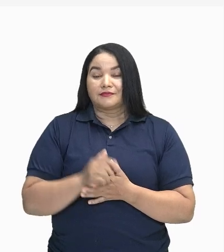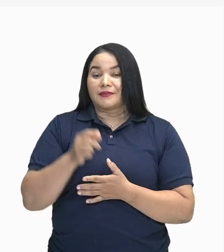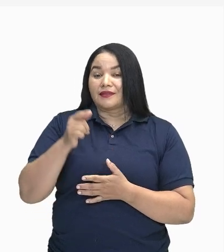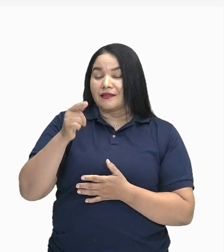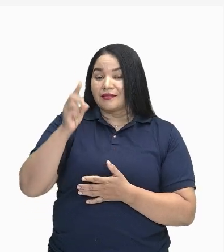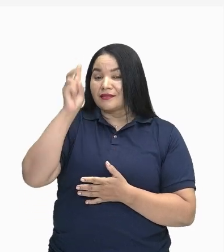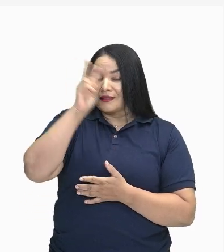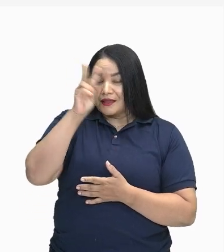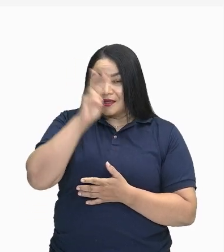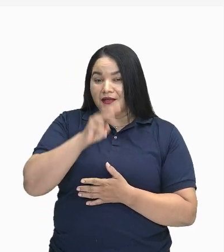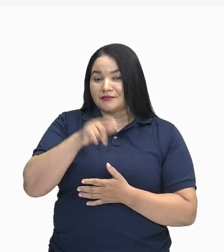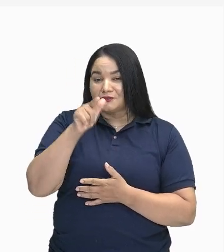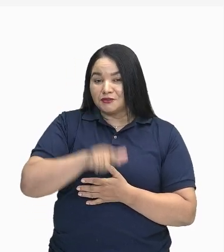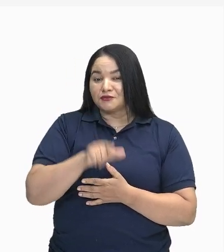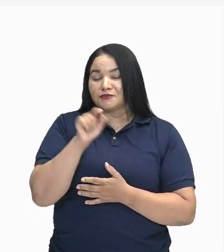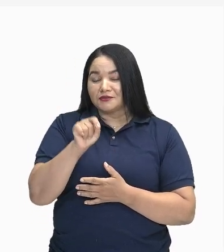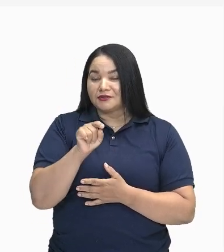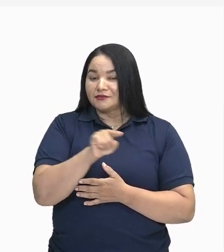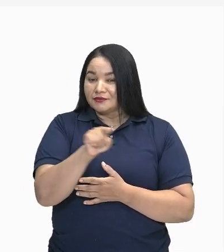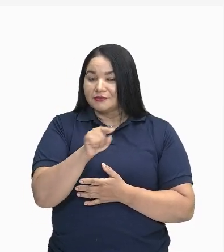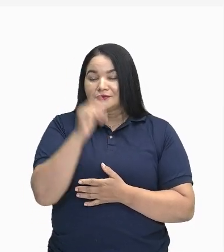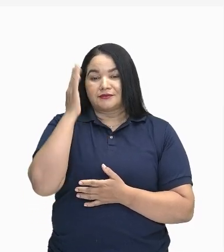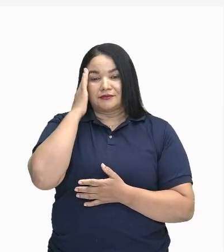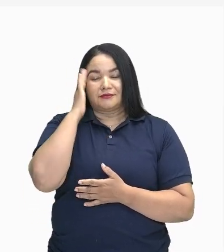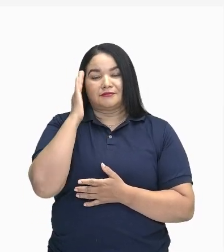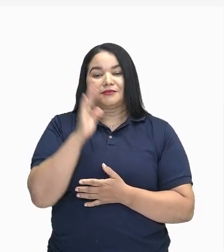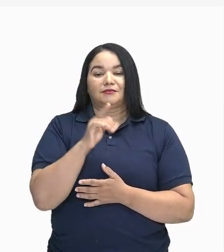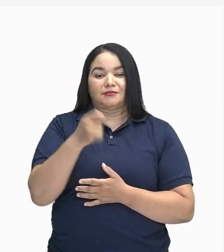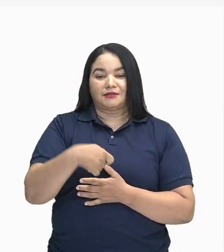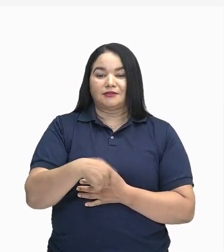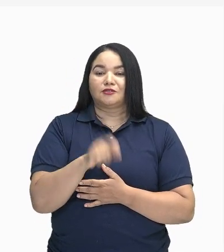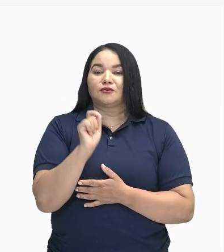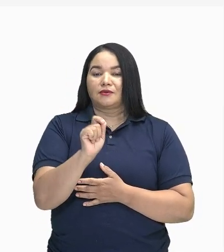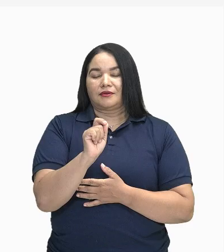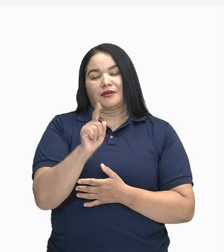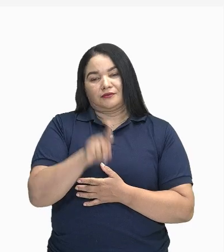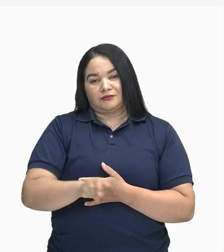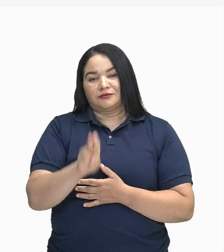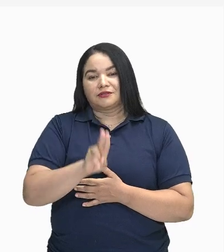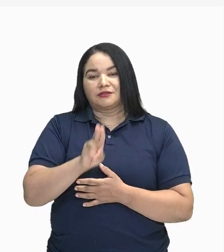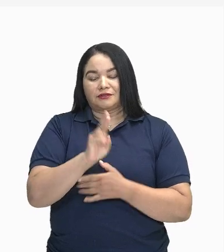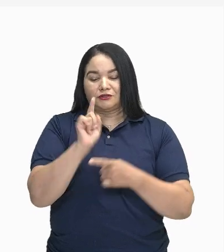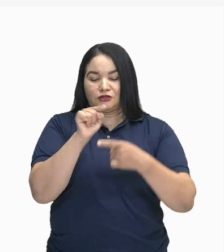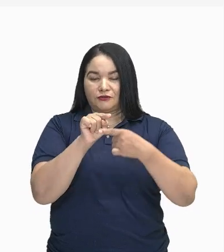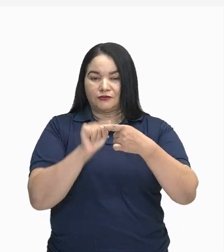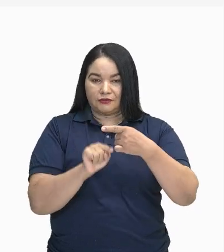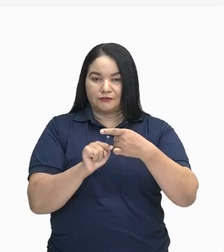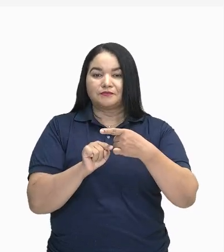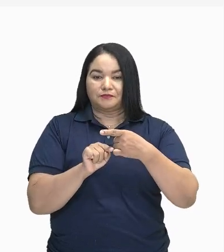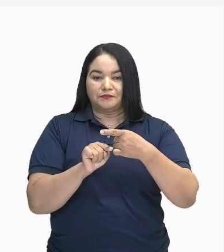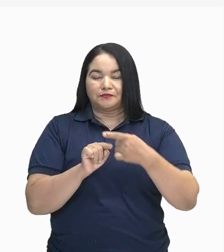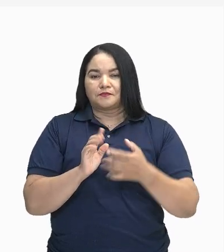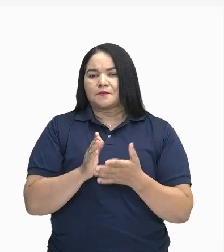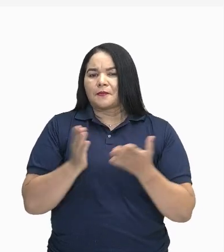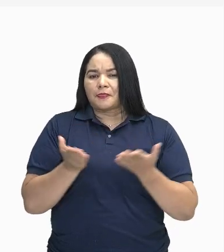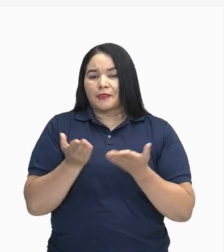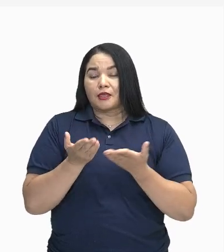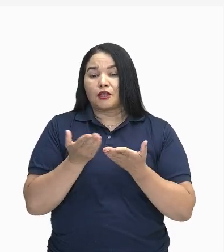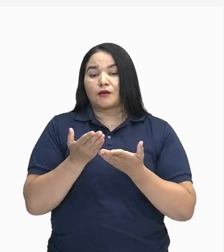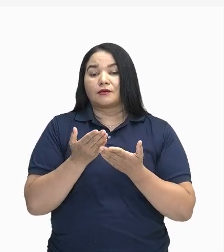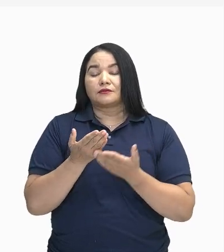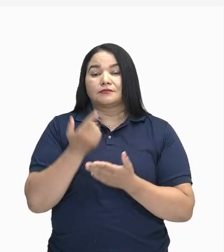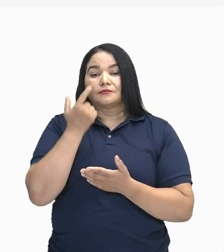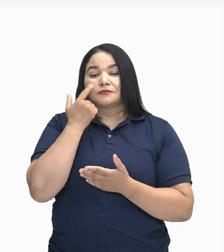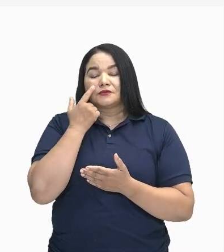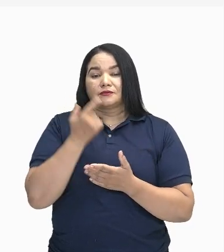remete primeiro, se você pensa aí? Divisão, certo? Bom, então olha para cá porque ele quer